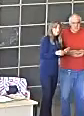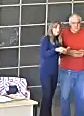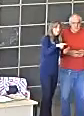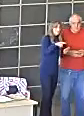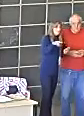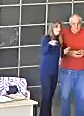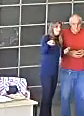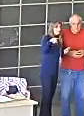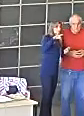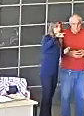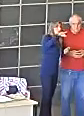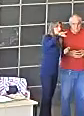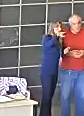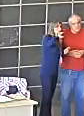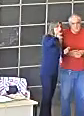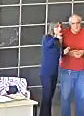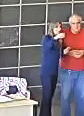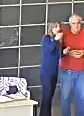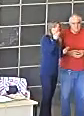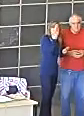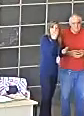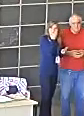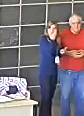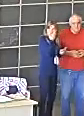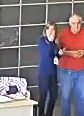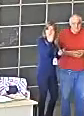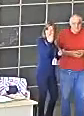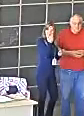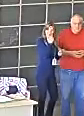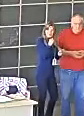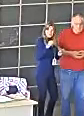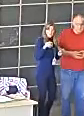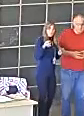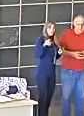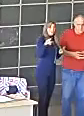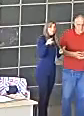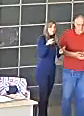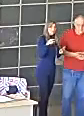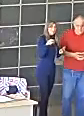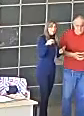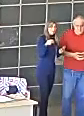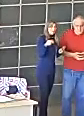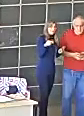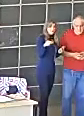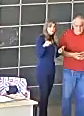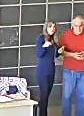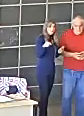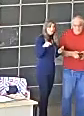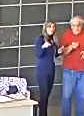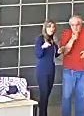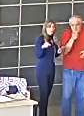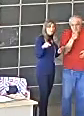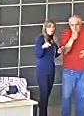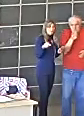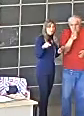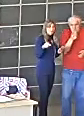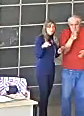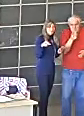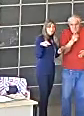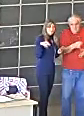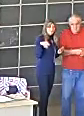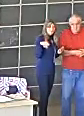precisam fazer tratamento de saúde enfim a nossa diversidade é muito clara visível só não